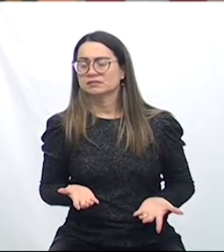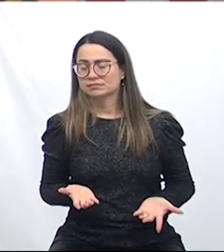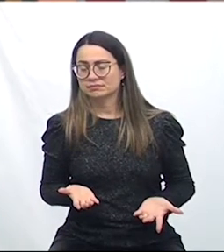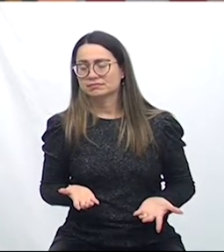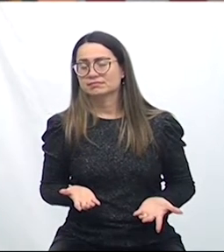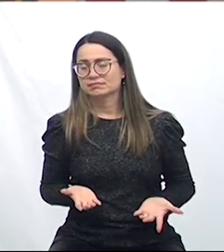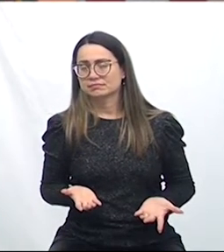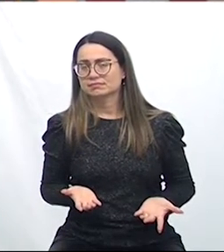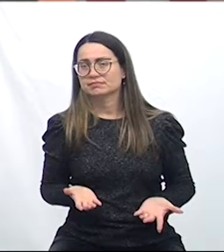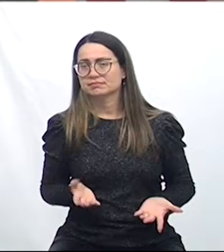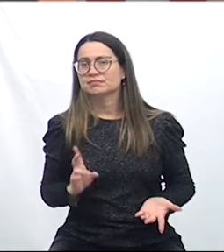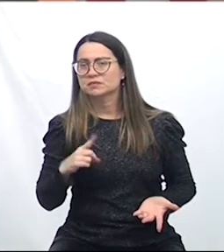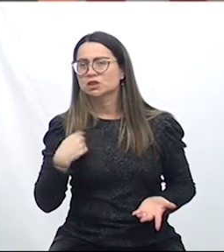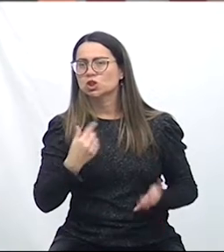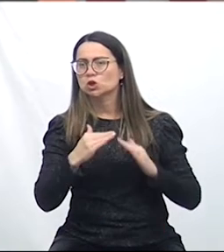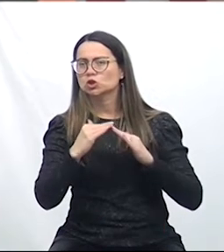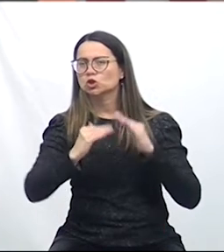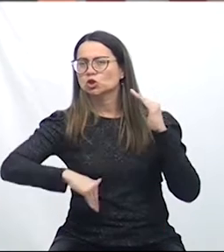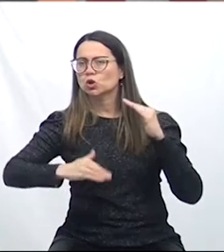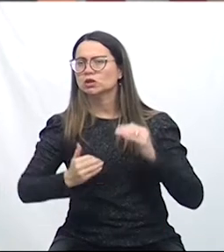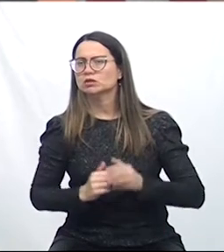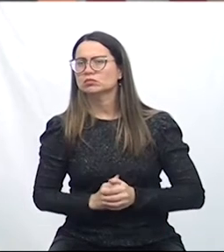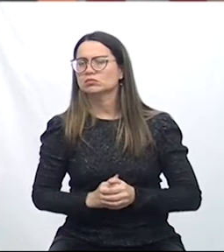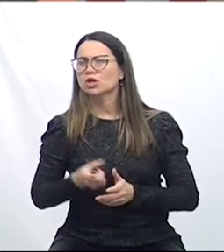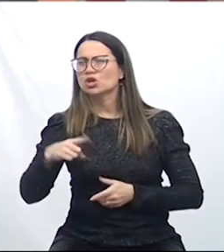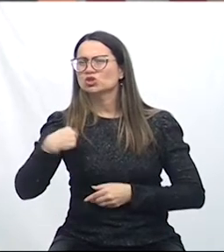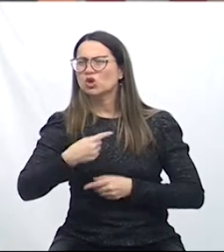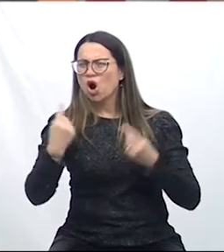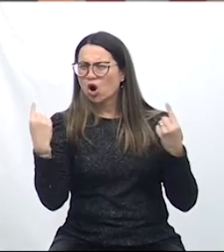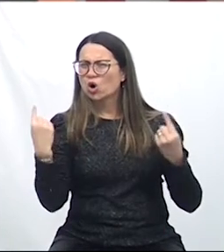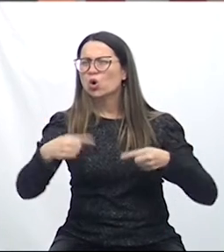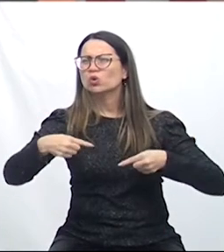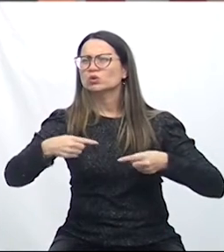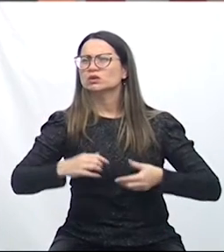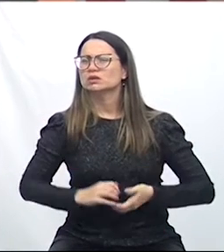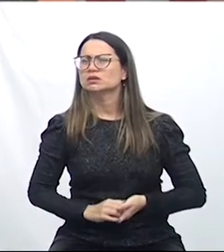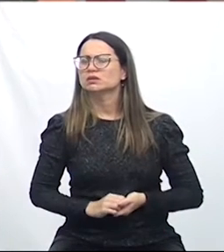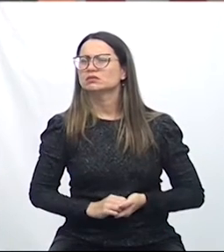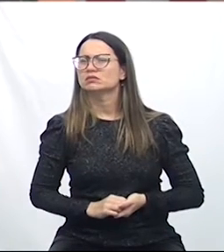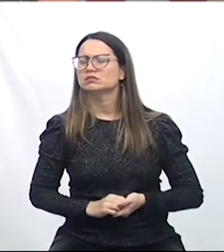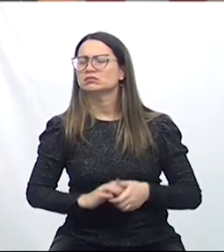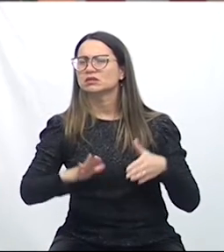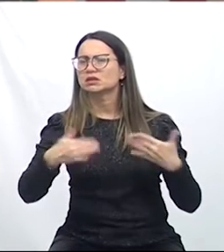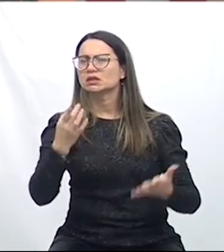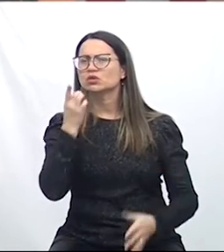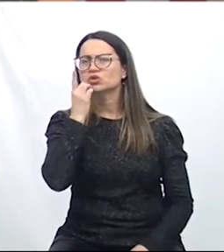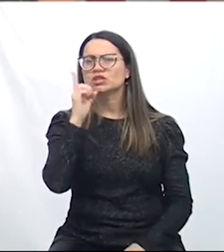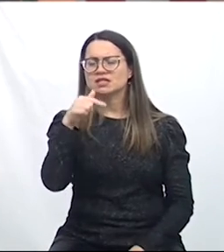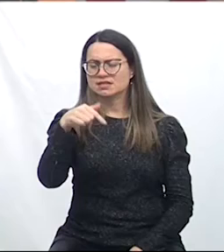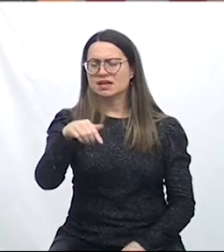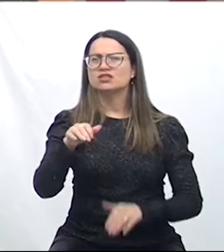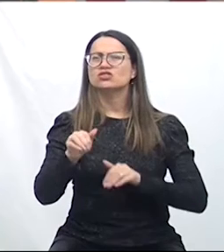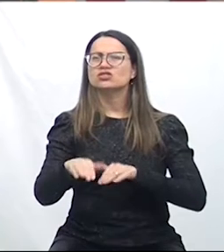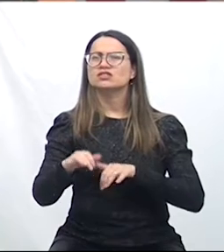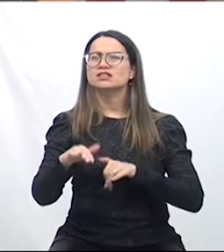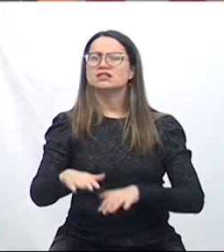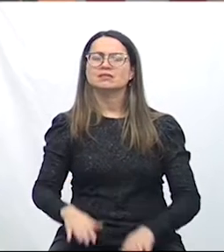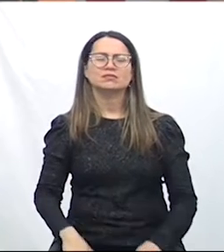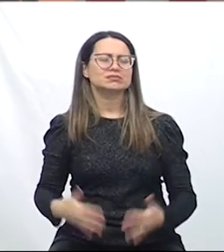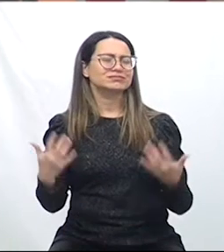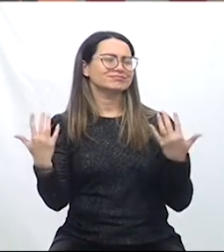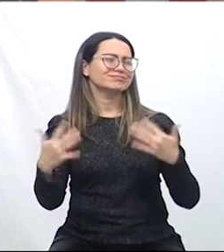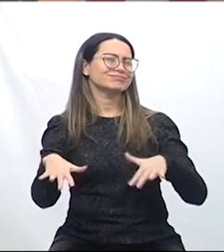Nós somos contra. Então, dia 7 de setembro, foi um marco na nação